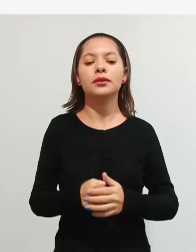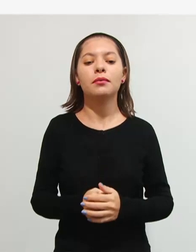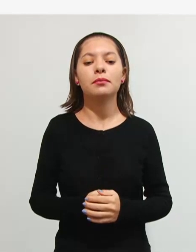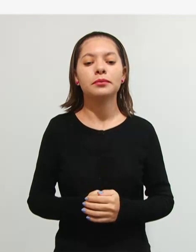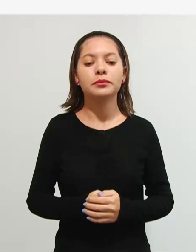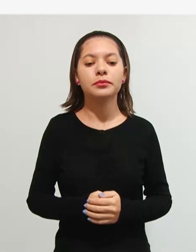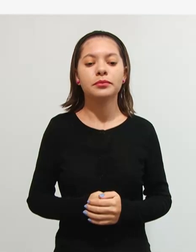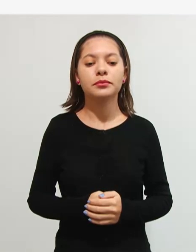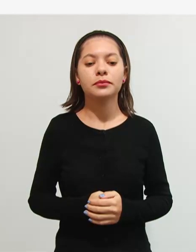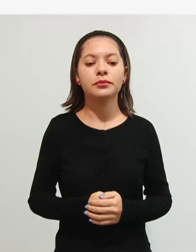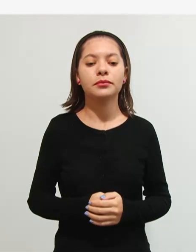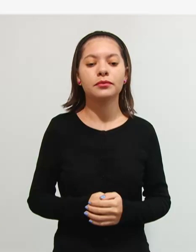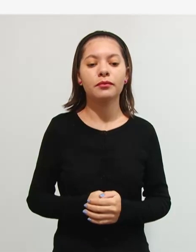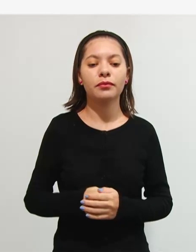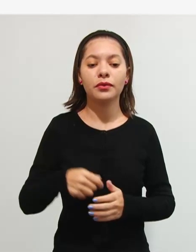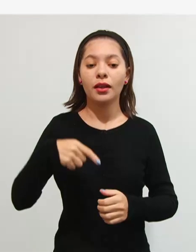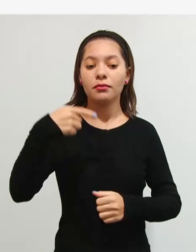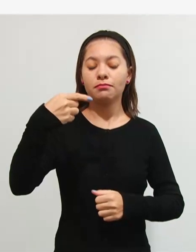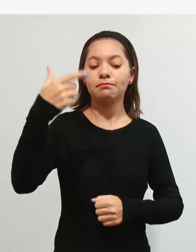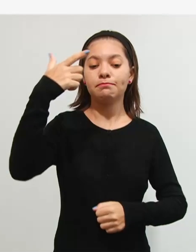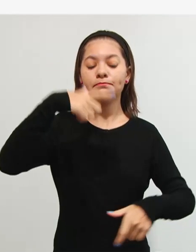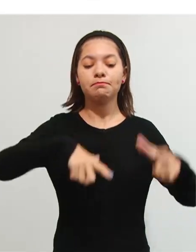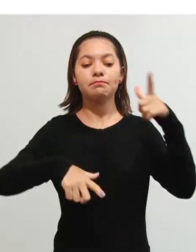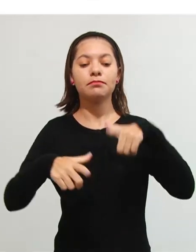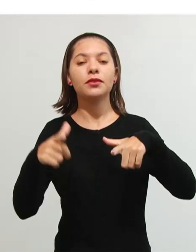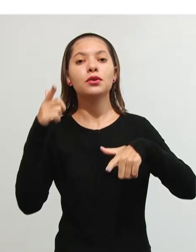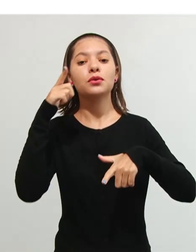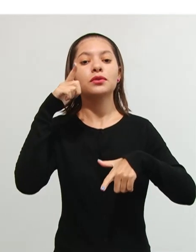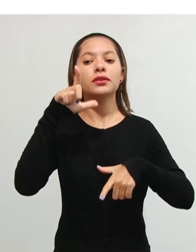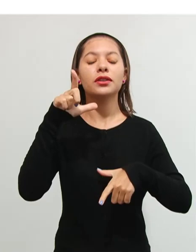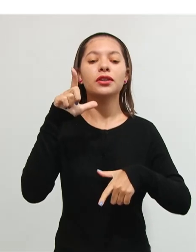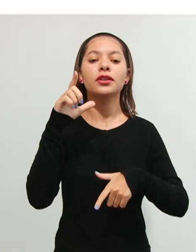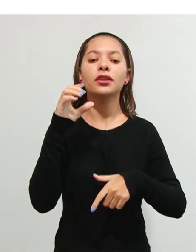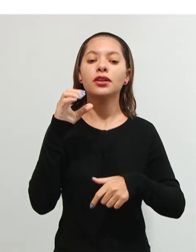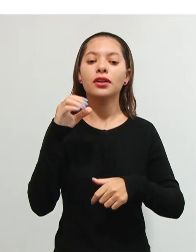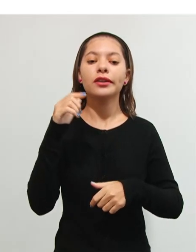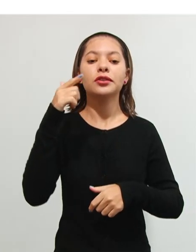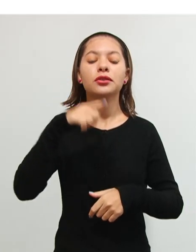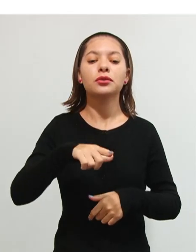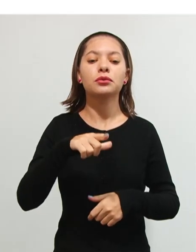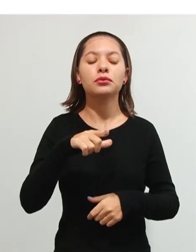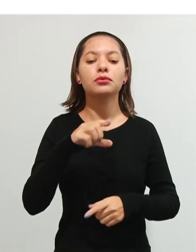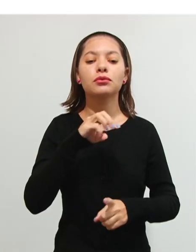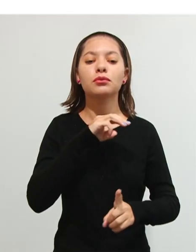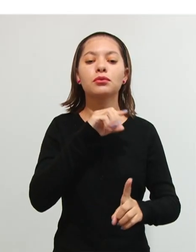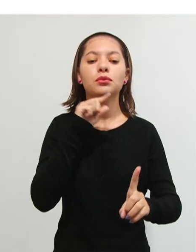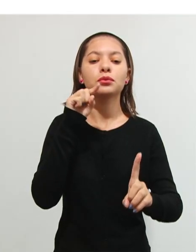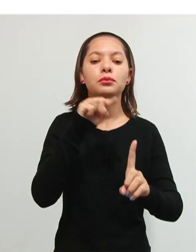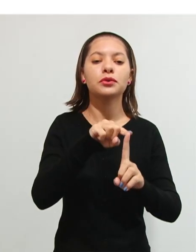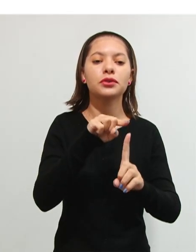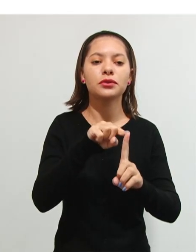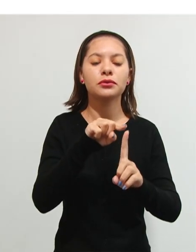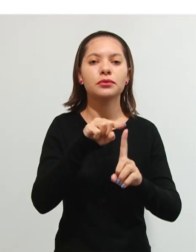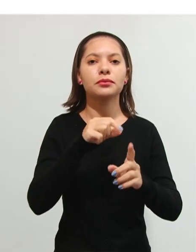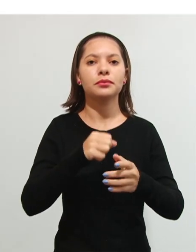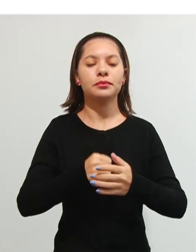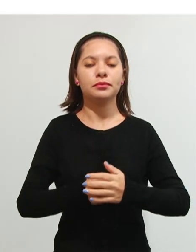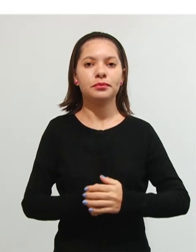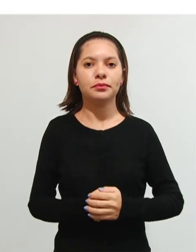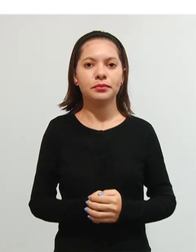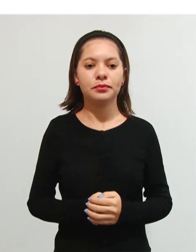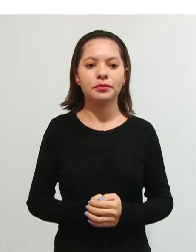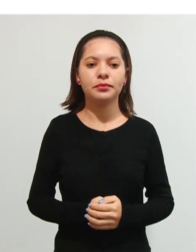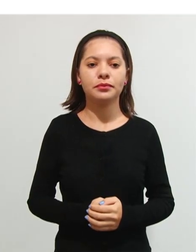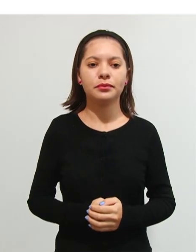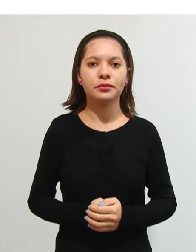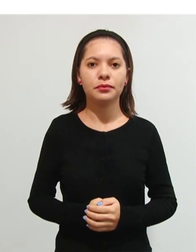reforço ao aluno para que ele pudesse alcançar a nova meta, como eu posso até discutir aqui com vocês na